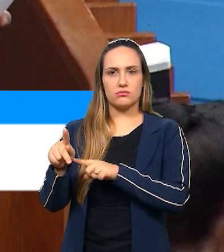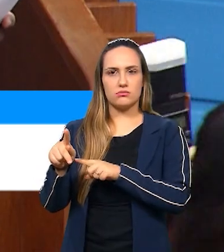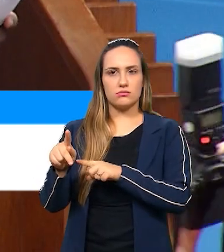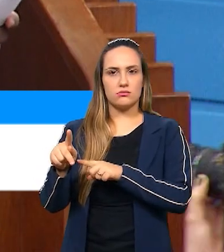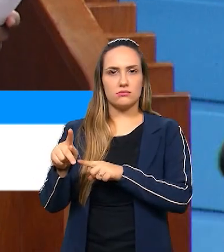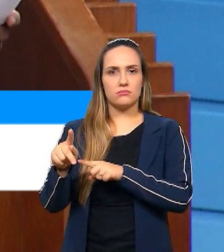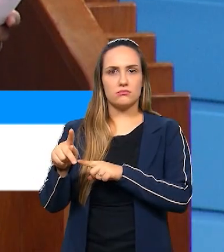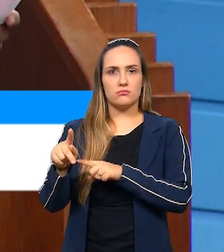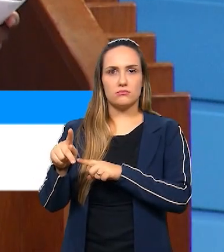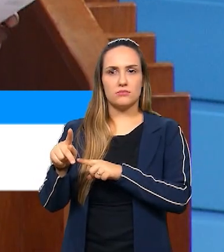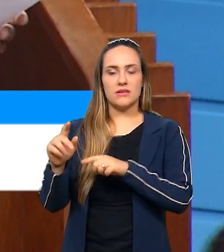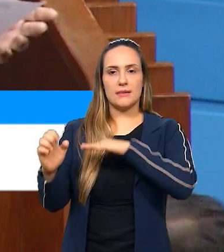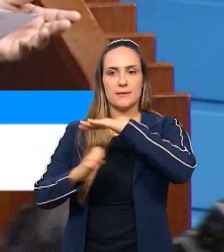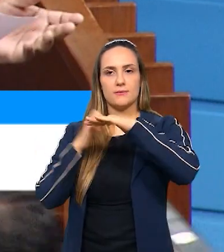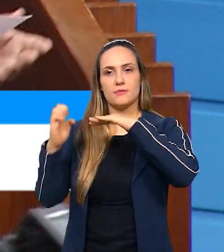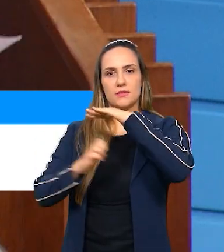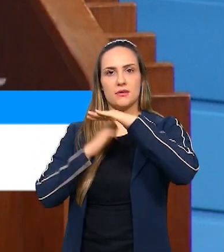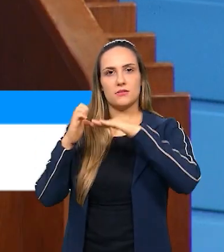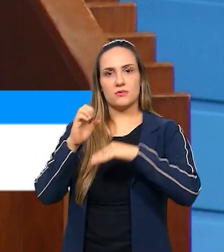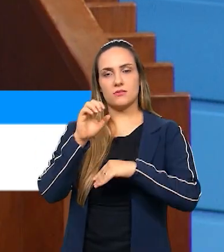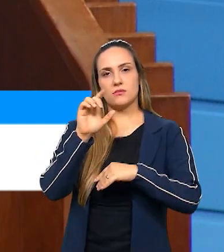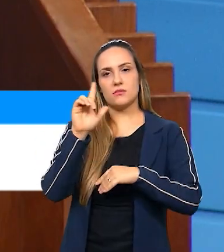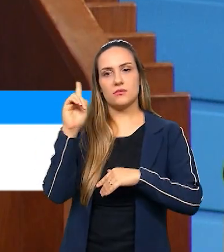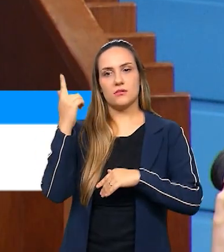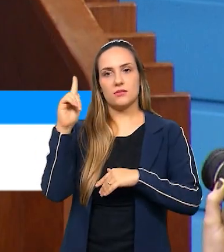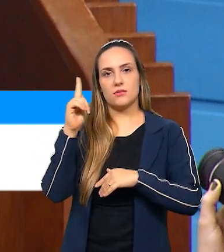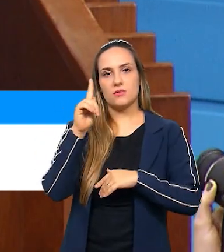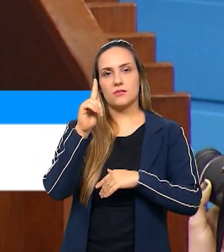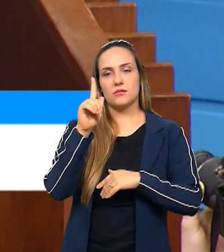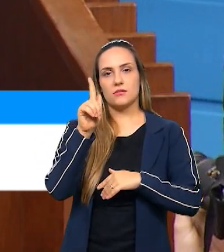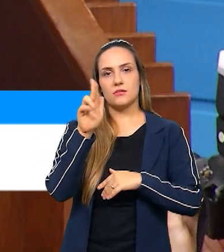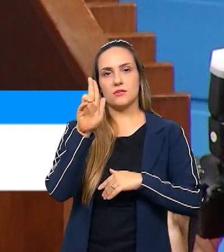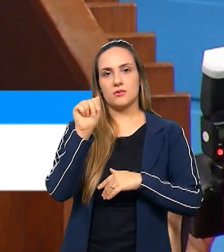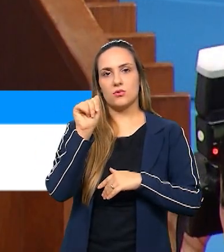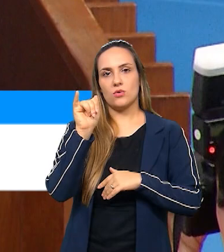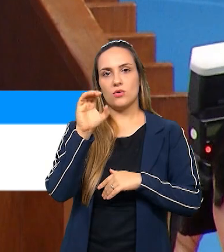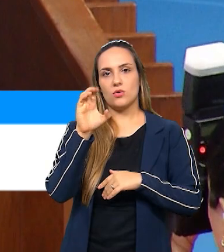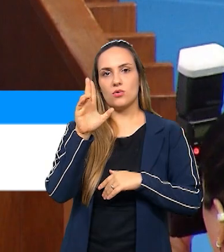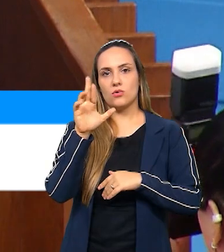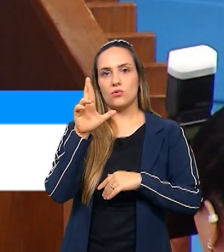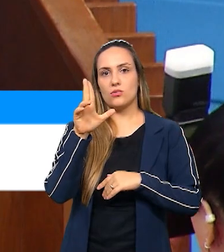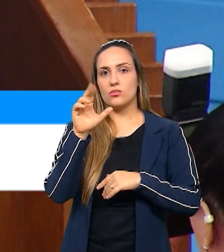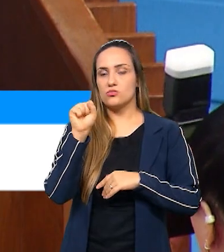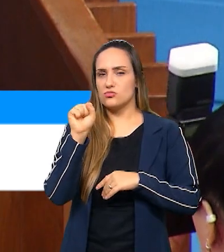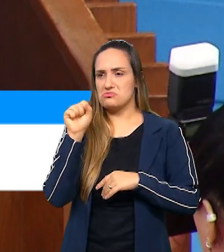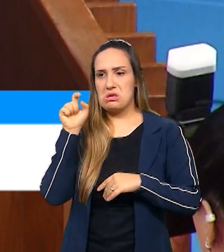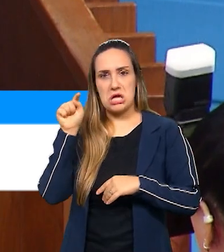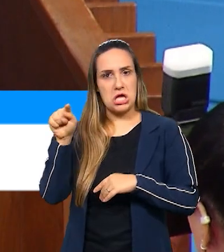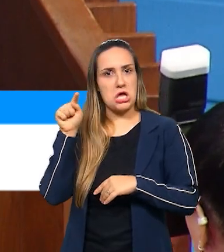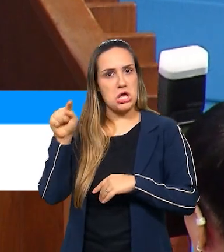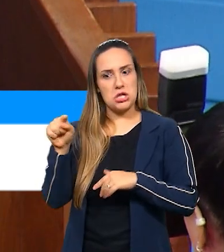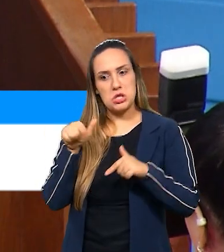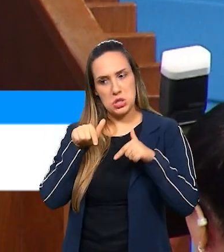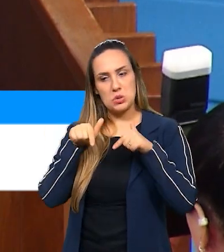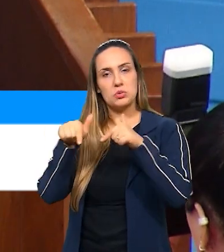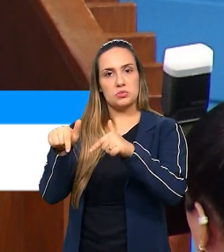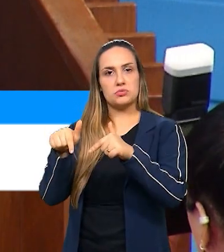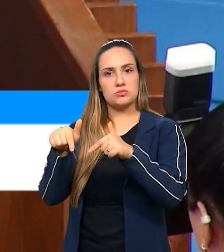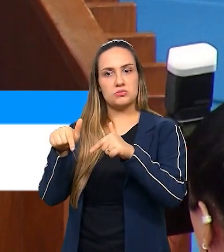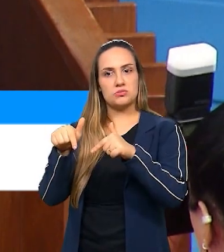do consórcio Guaicurus, o próprio presidente do consórcio Guaicurus aqui em Campo Grande, João Rezende, que é um